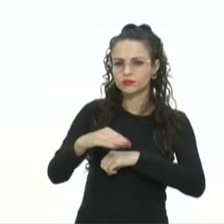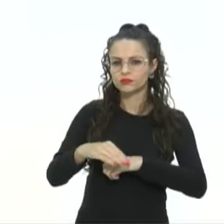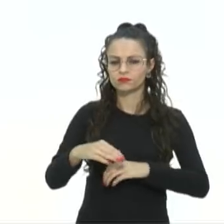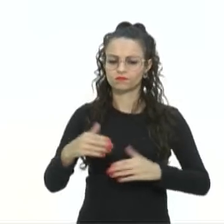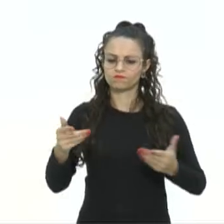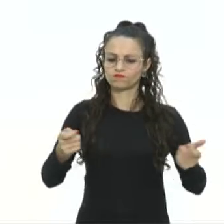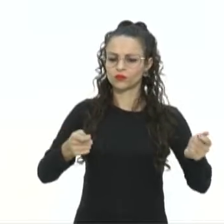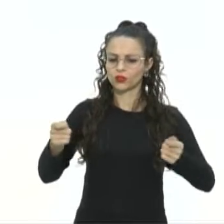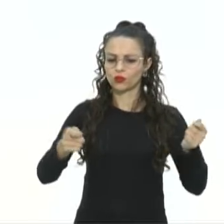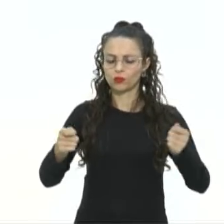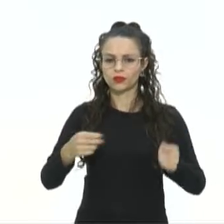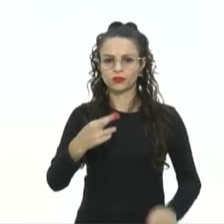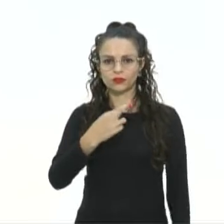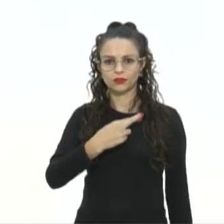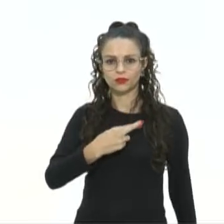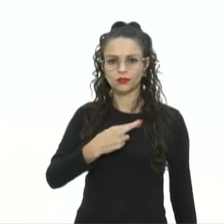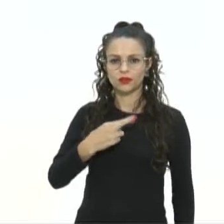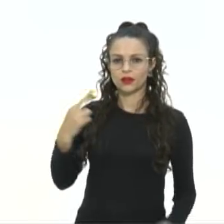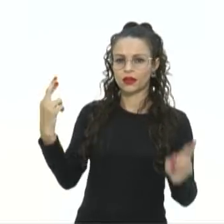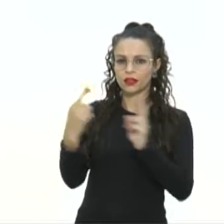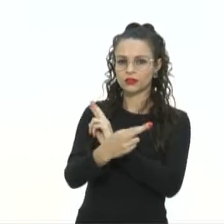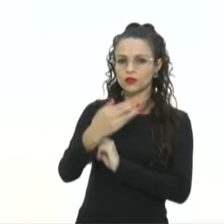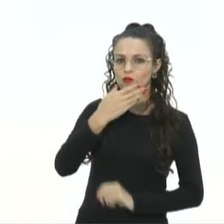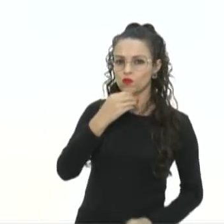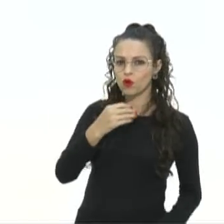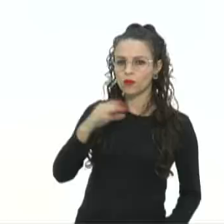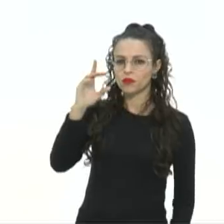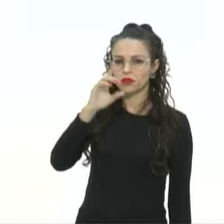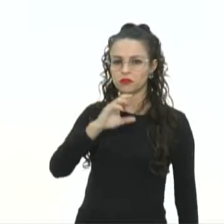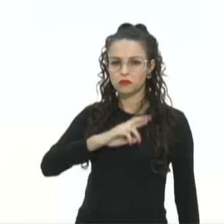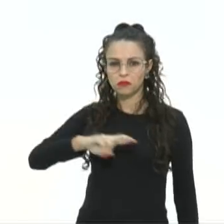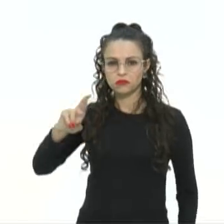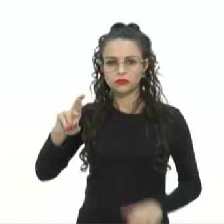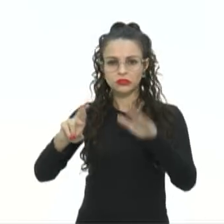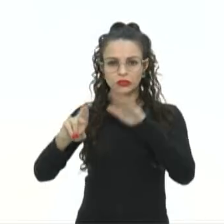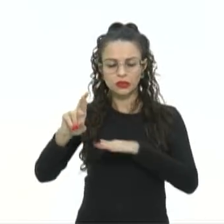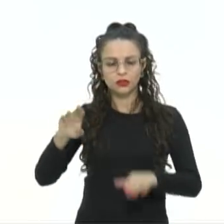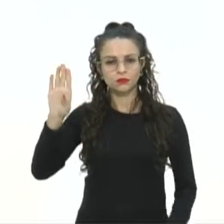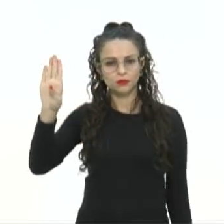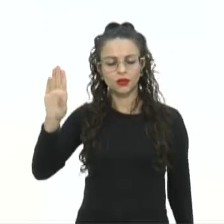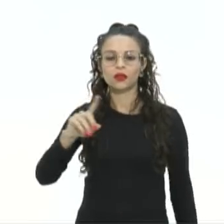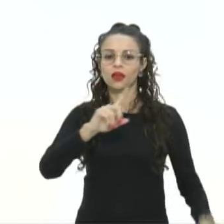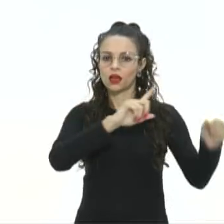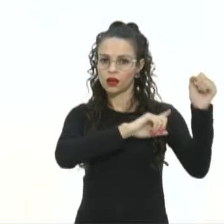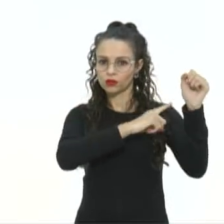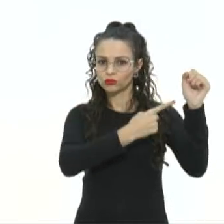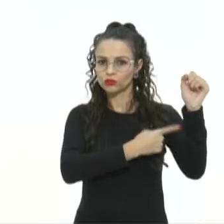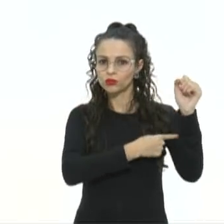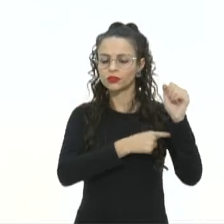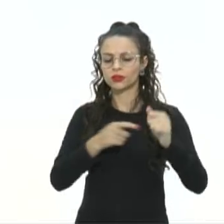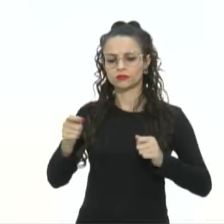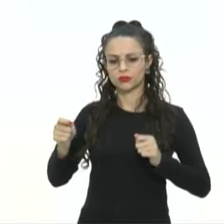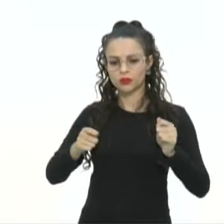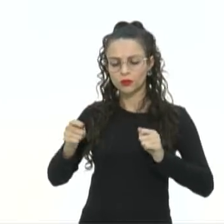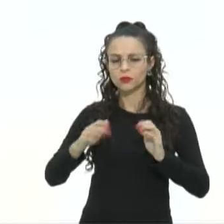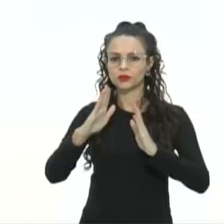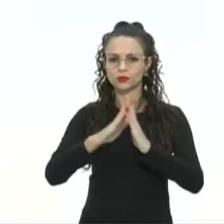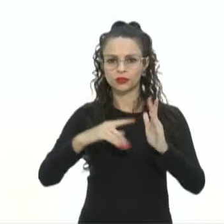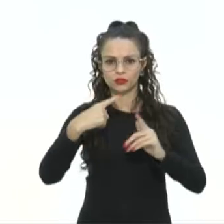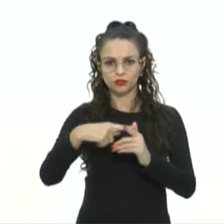a relação do homem com o sagrado? Letra B, são autoridades que comandam igrejas e